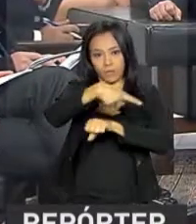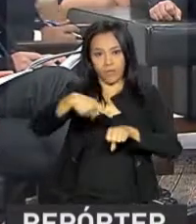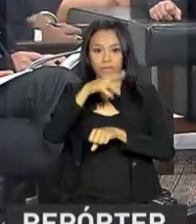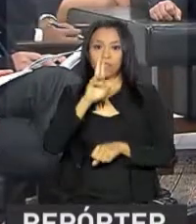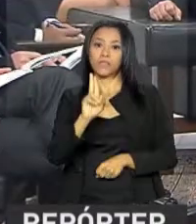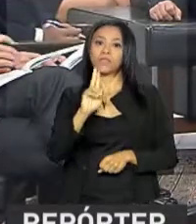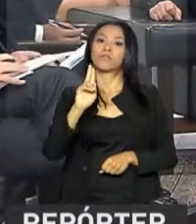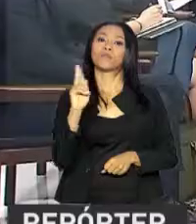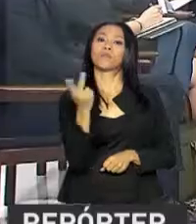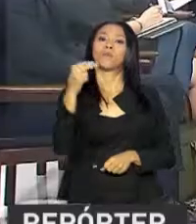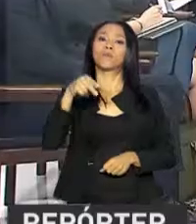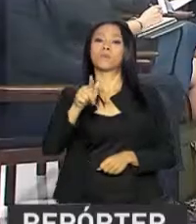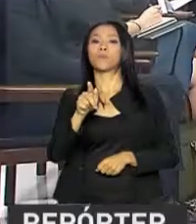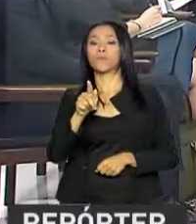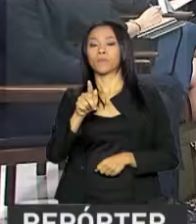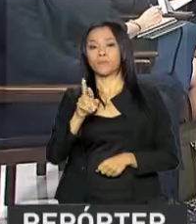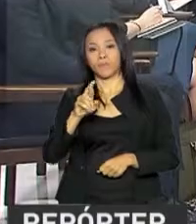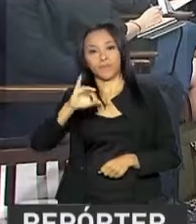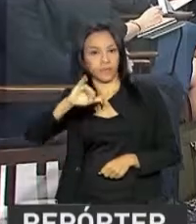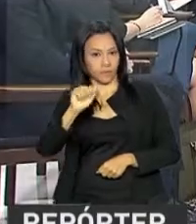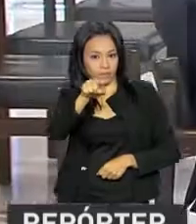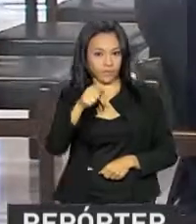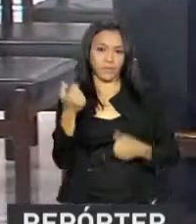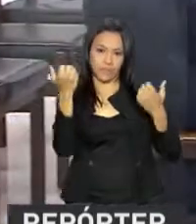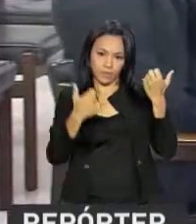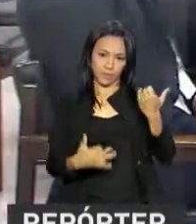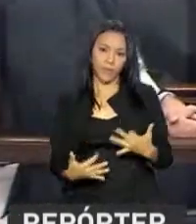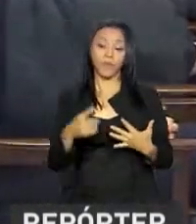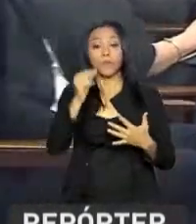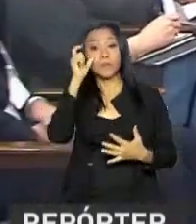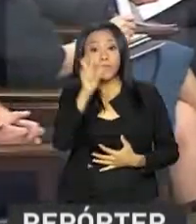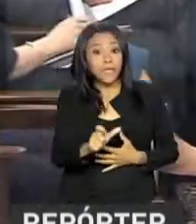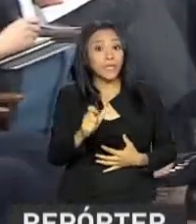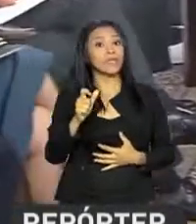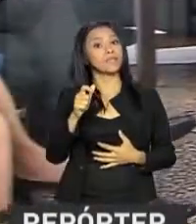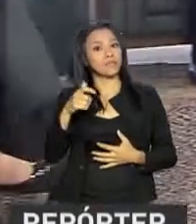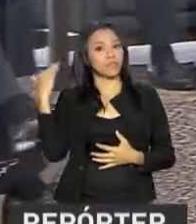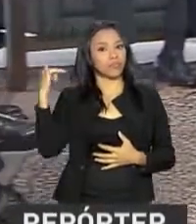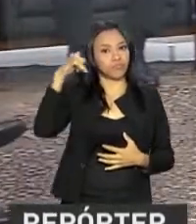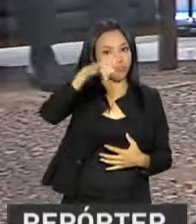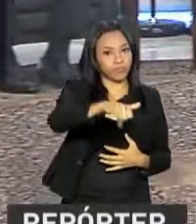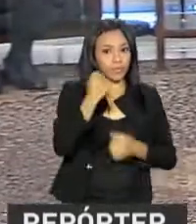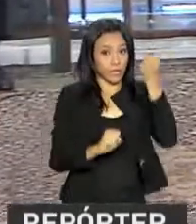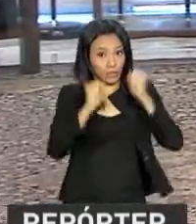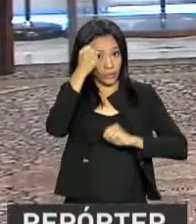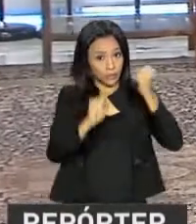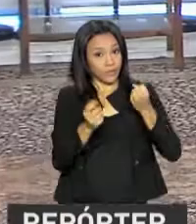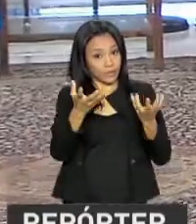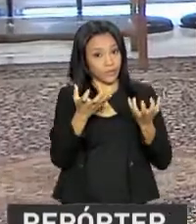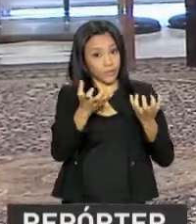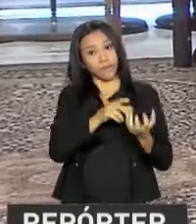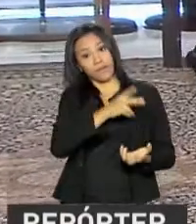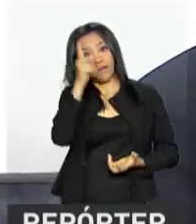entre mercosul e união européia teme falou ainda sobre o interesse da indústria aeronáutica brasileira em atuar no